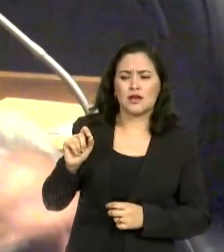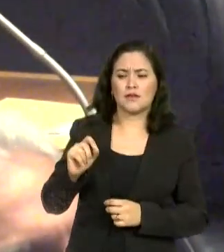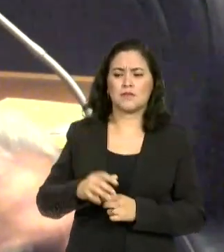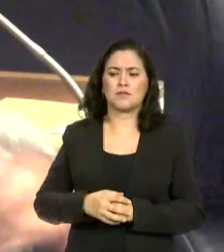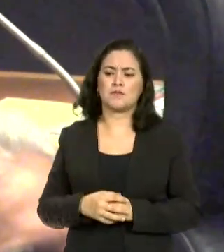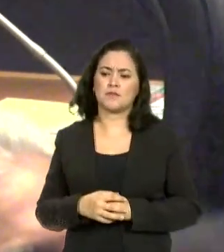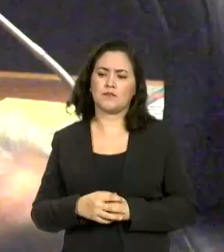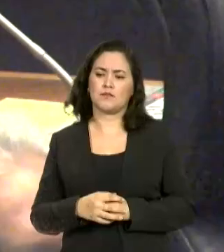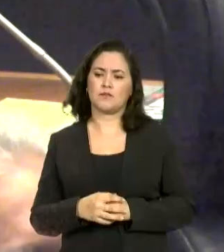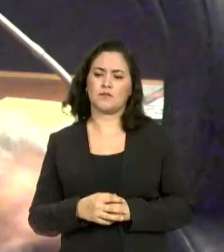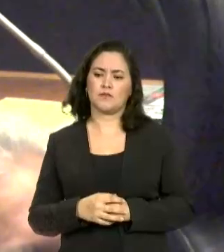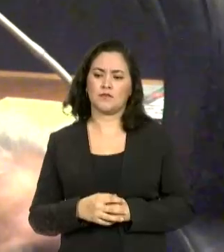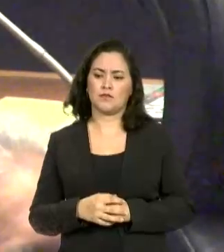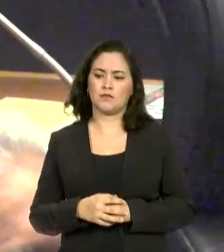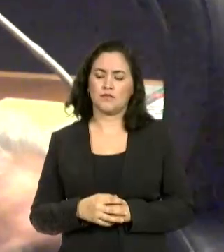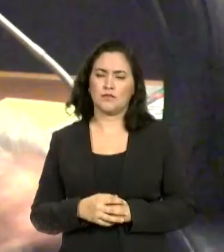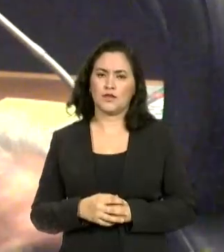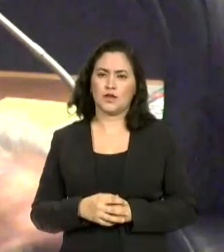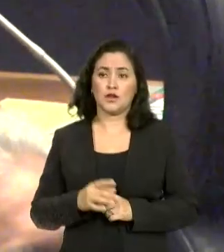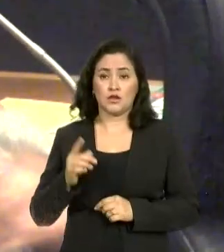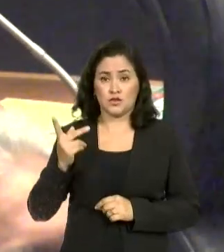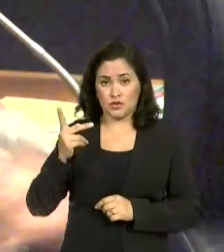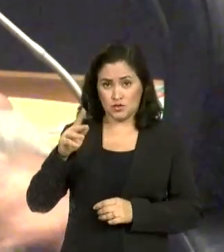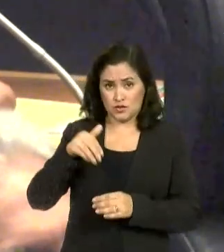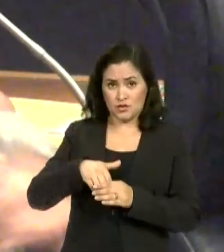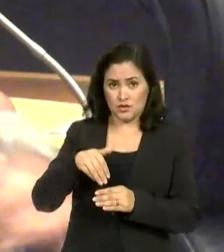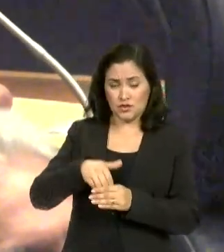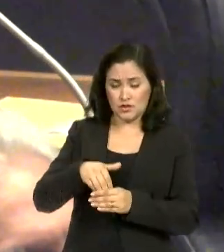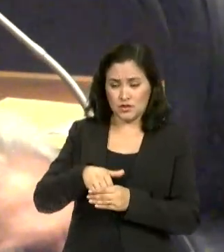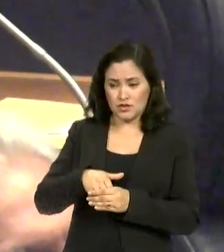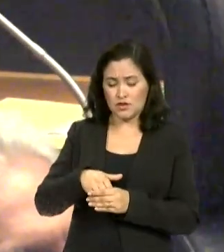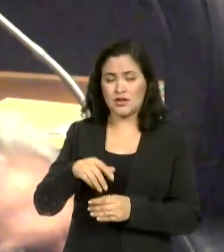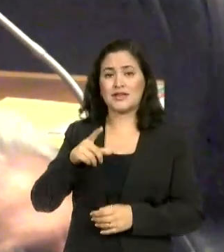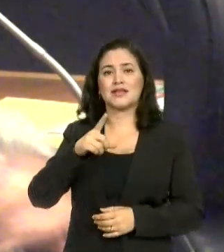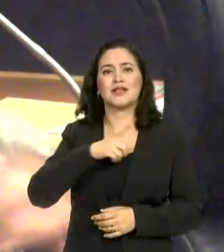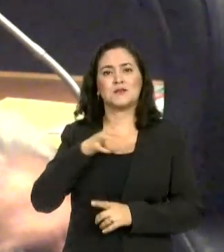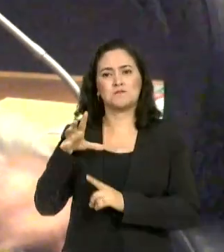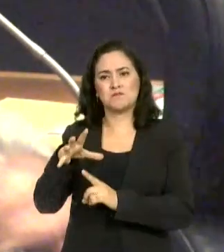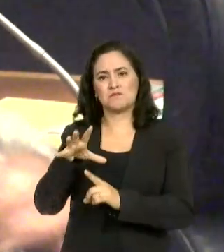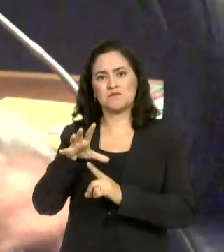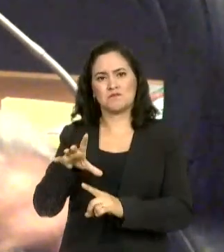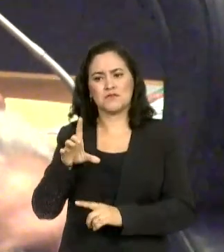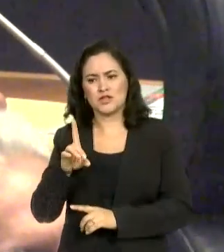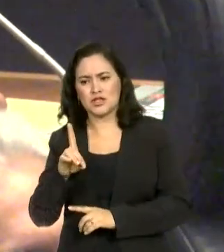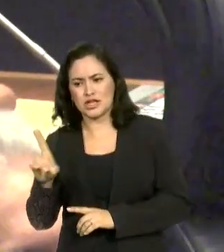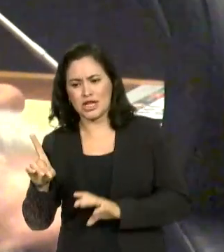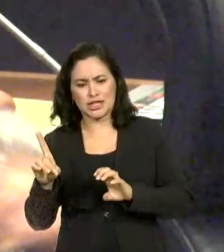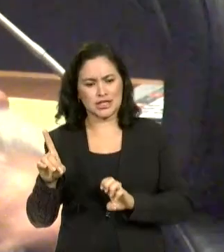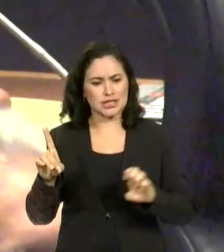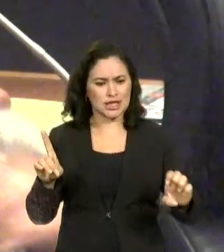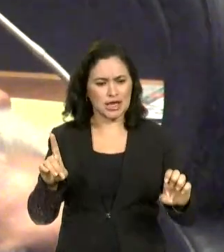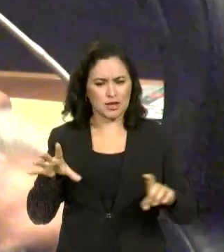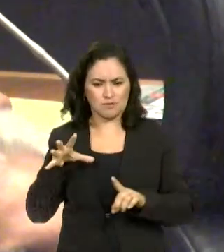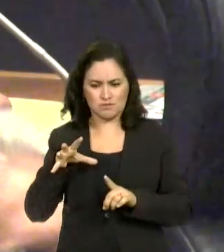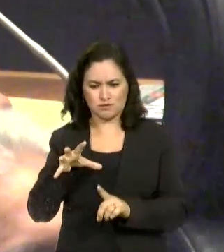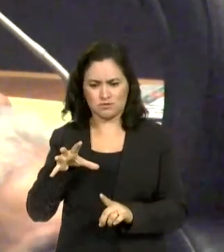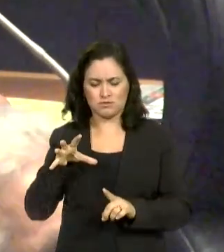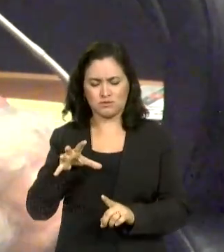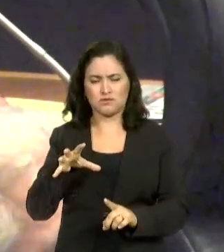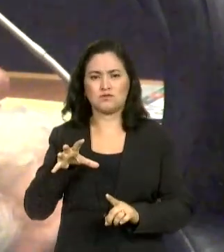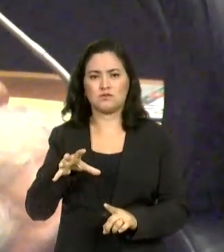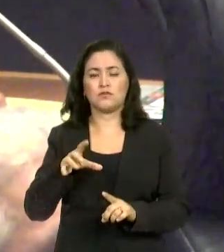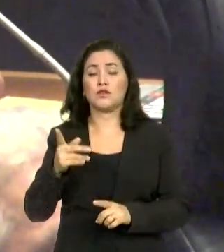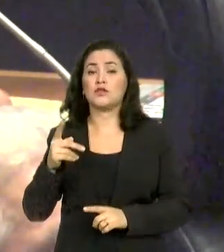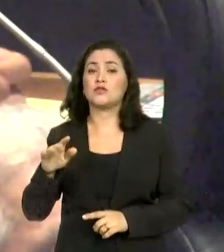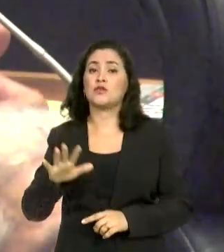foi levado ali uma eleição, que houve uma onda tanto da direita como da esquerda, e na sua região ele tinha